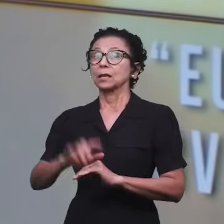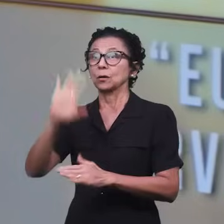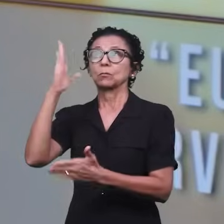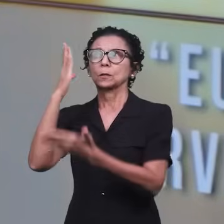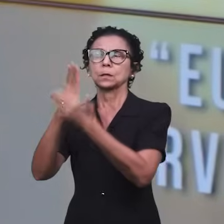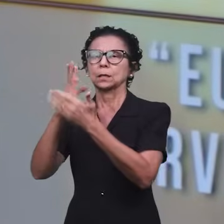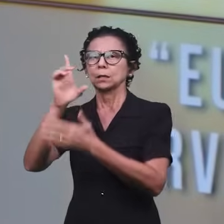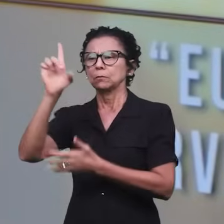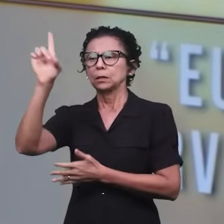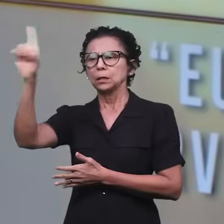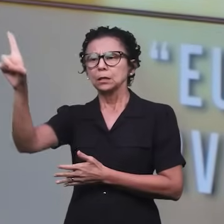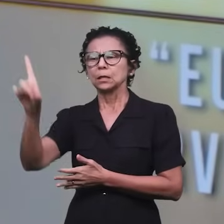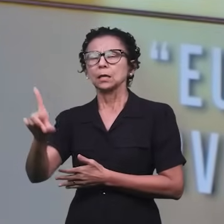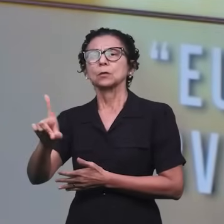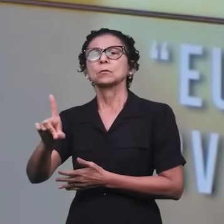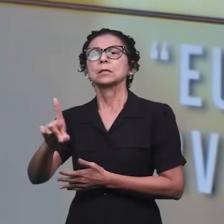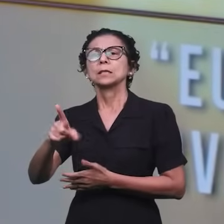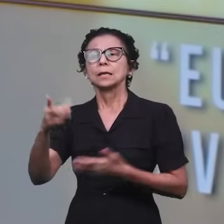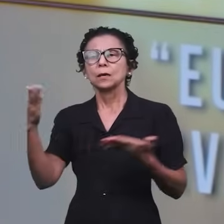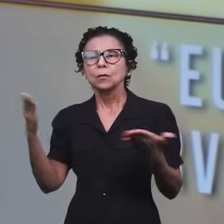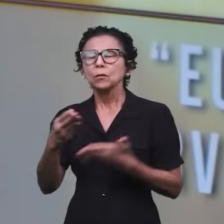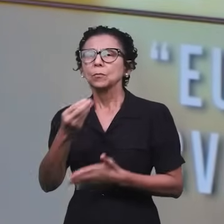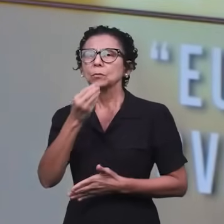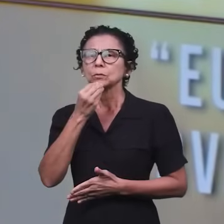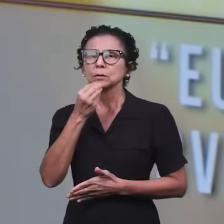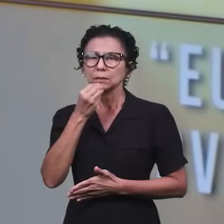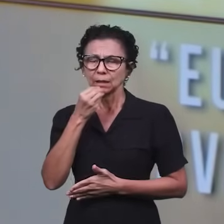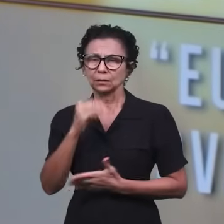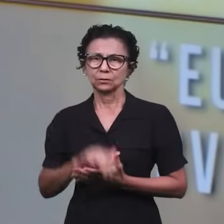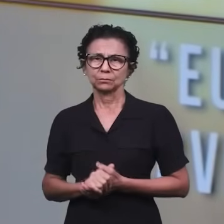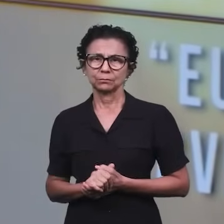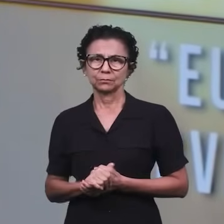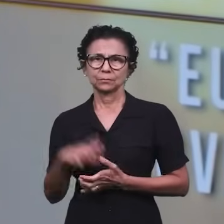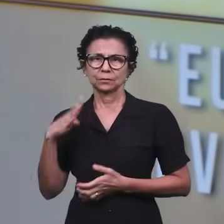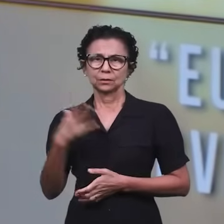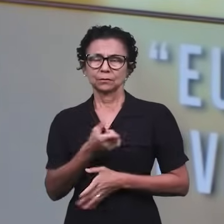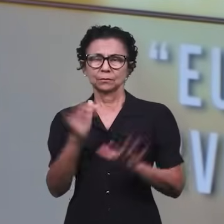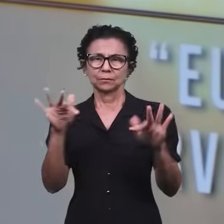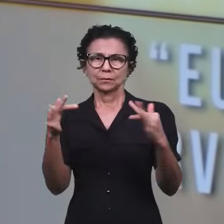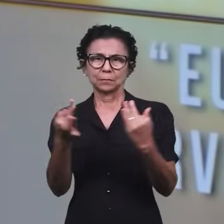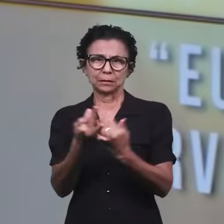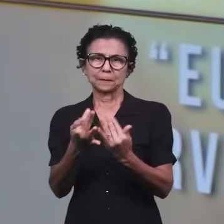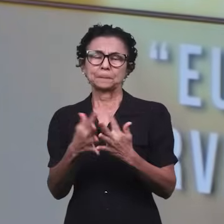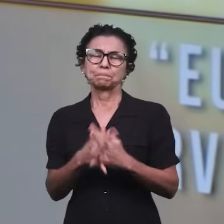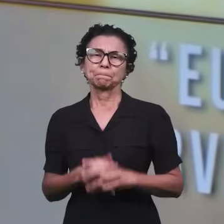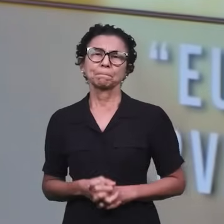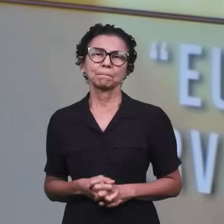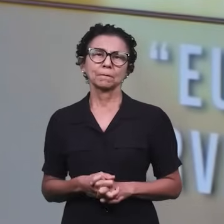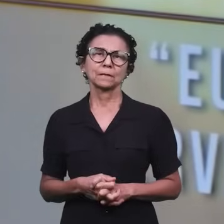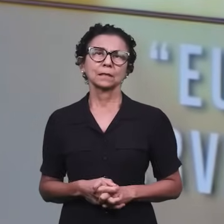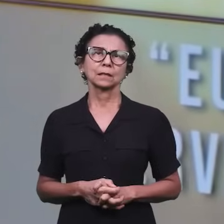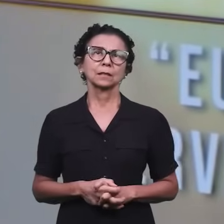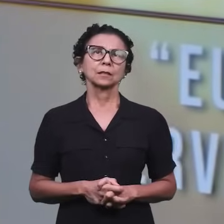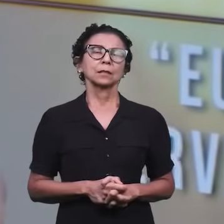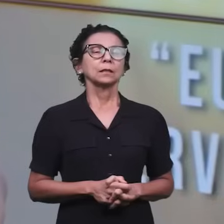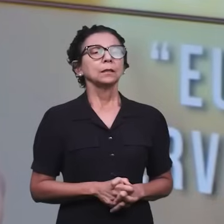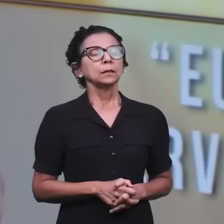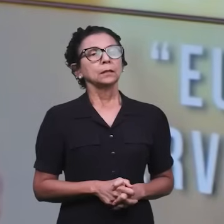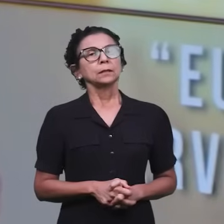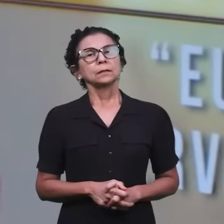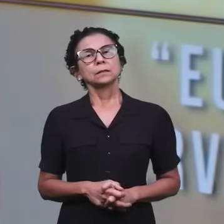que era a oportunidade para a salvação dela e da família. Nós estamos vivendo dias em que nós temos